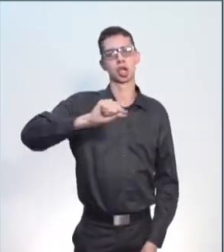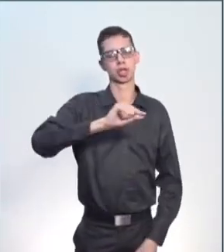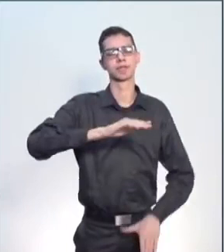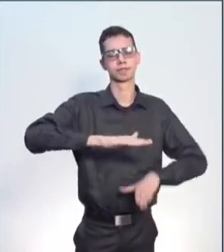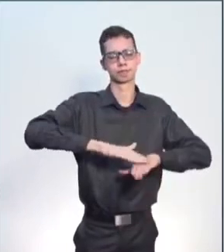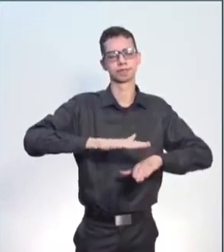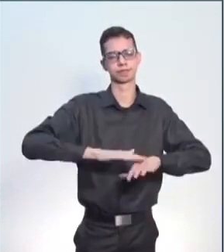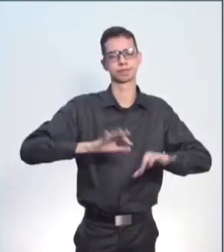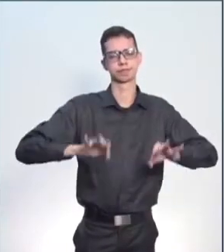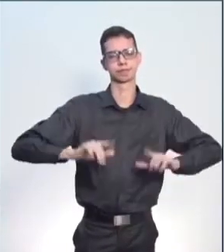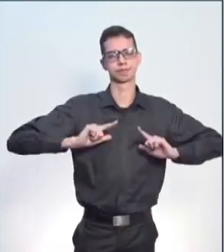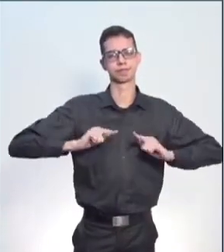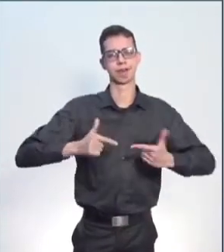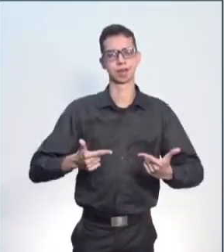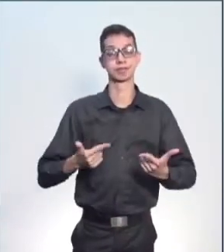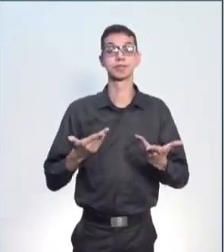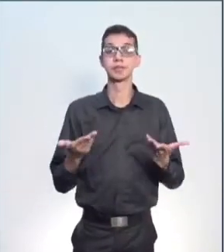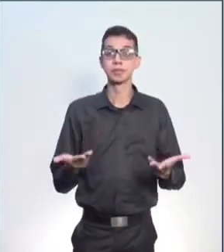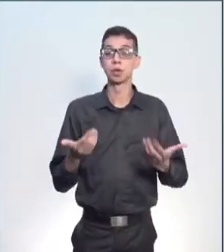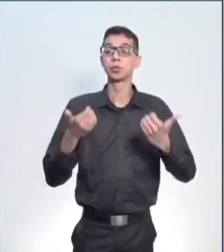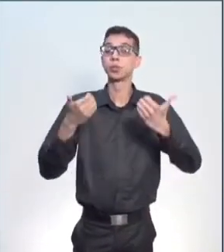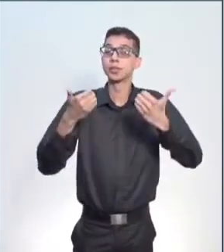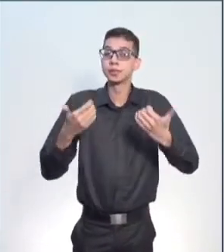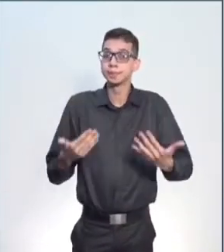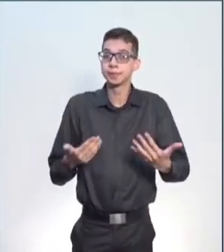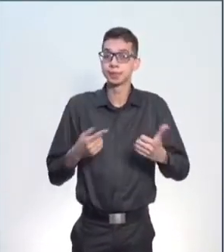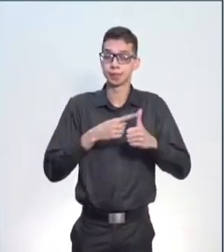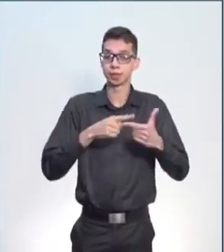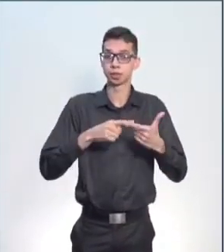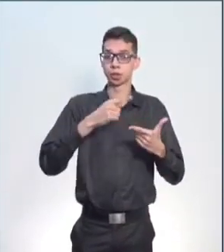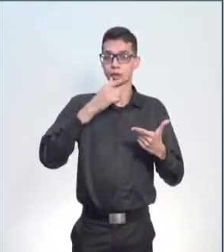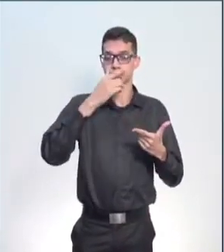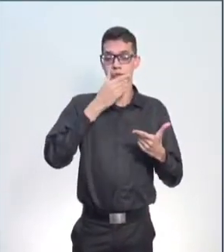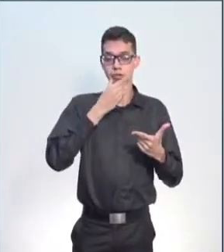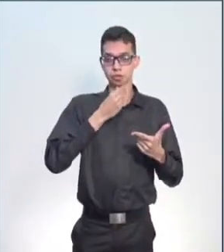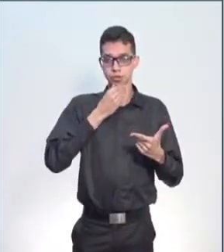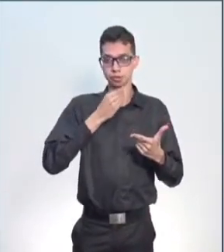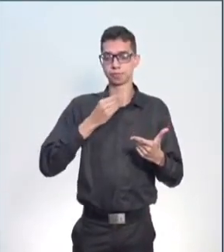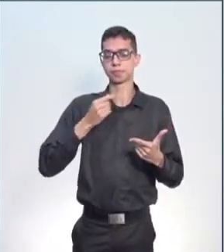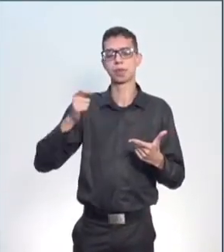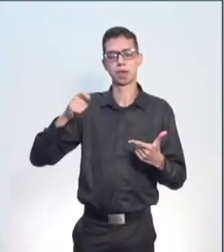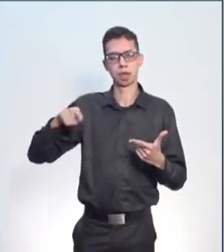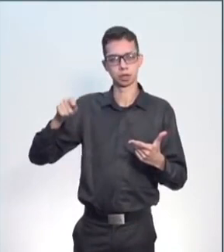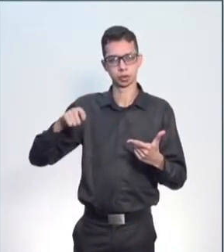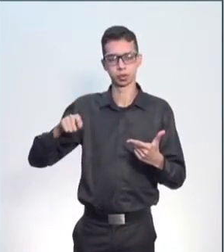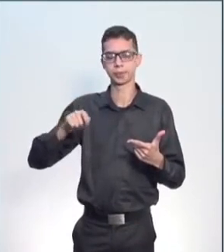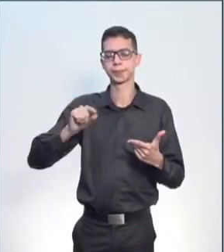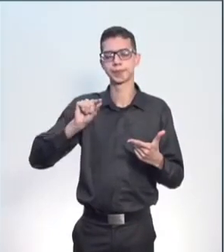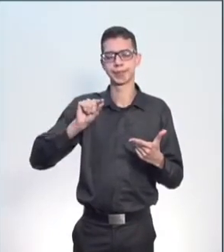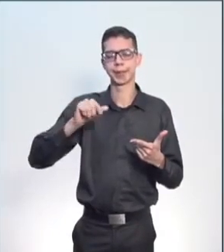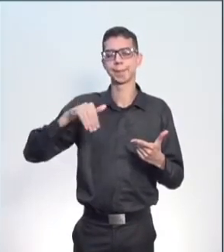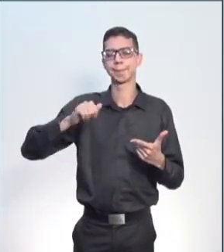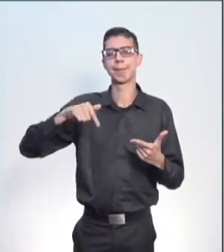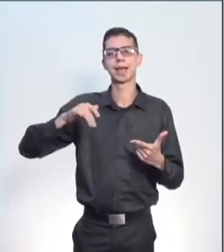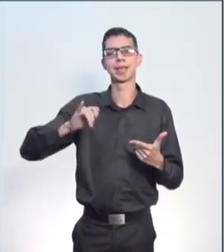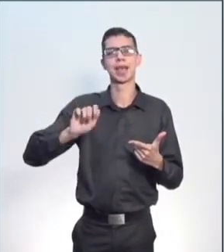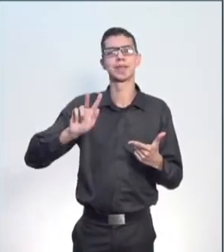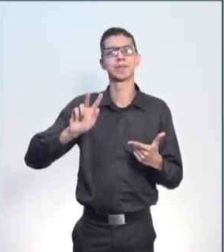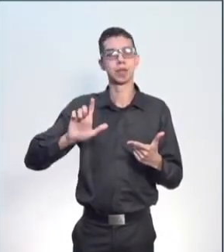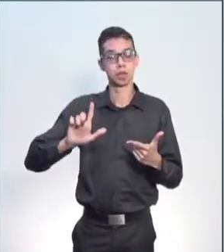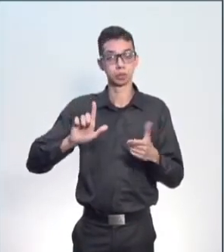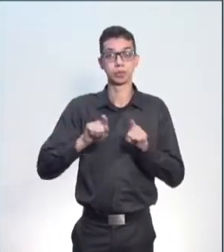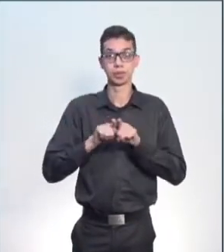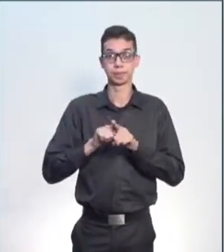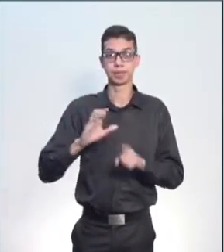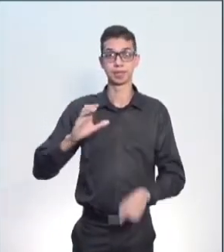da política, né? Tanto Maquiavel como Cícero são autores antigos, que eles tratam desse